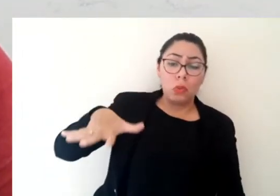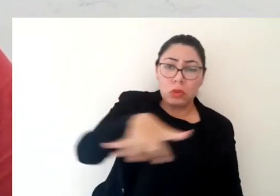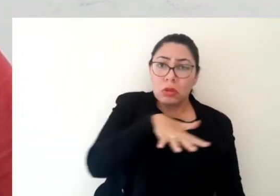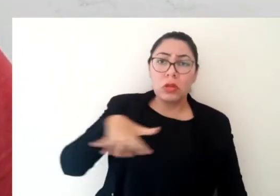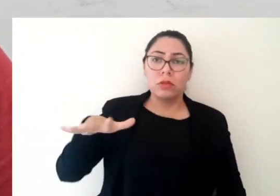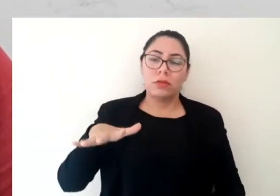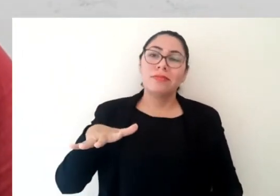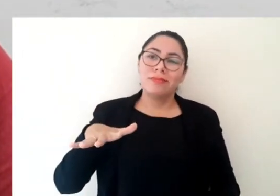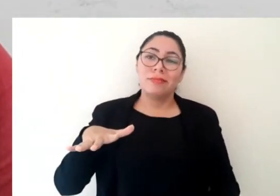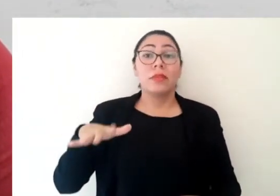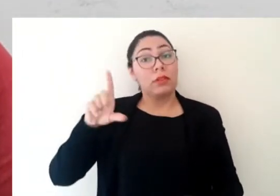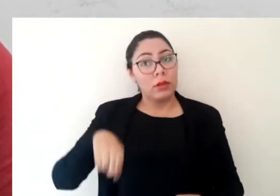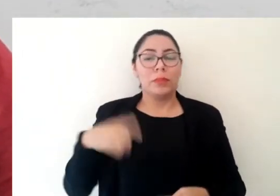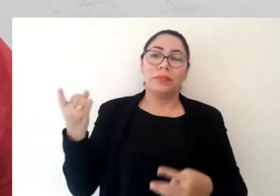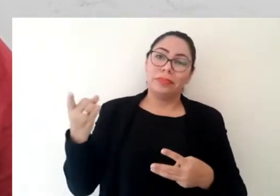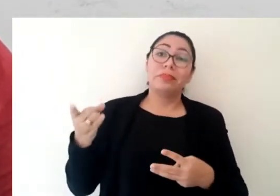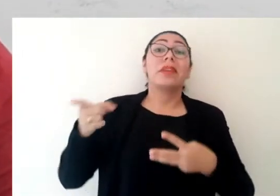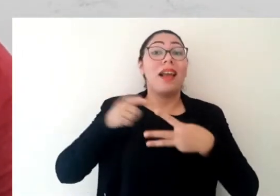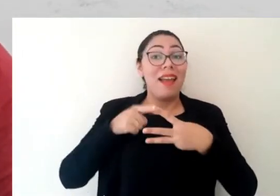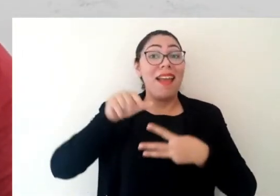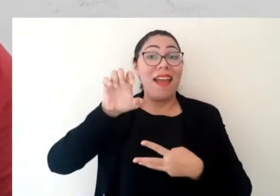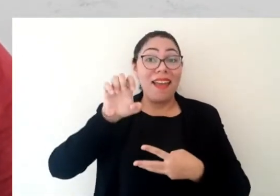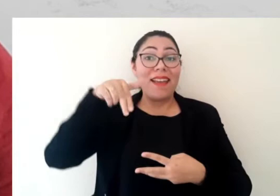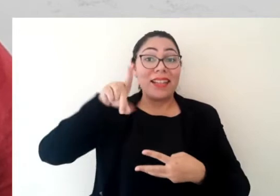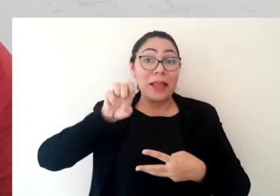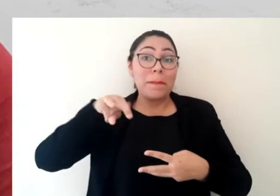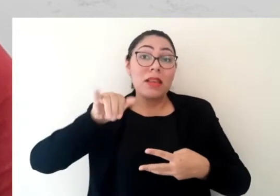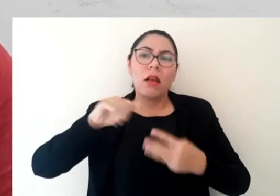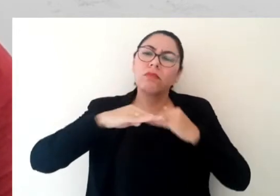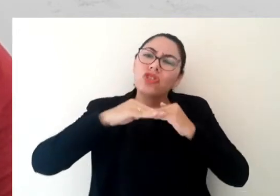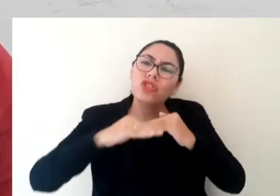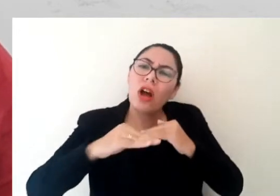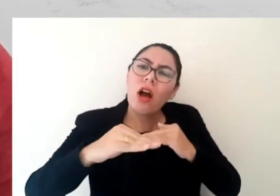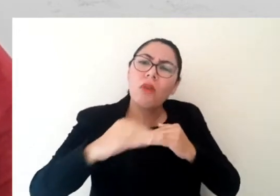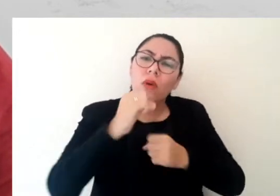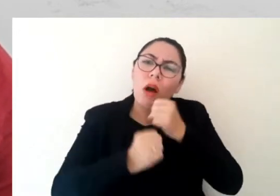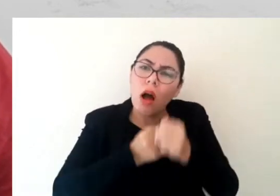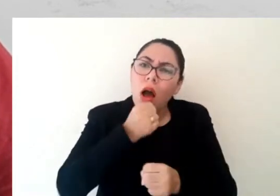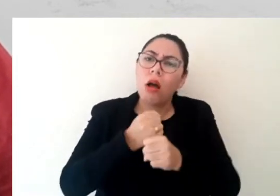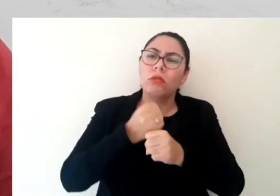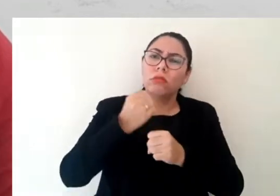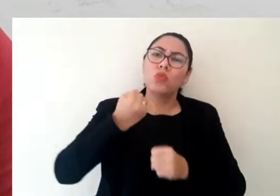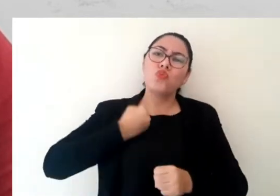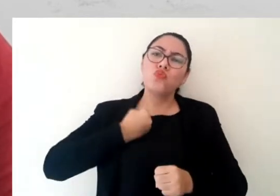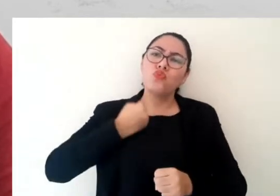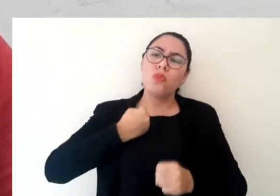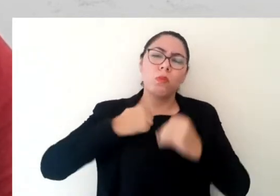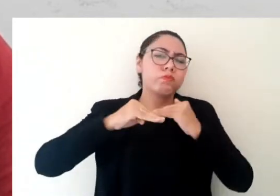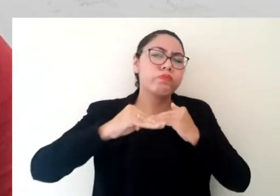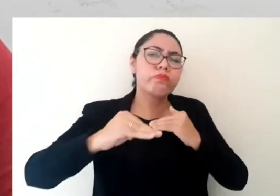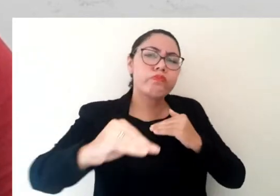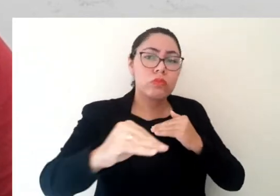outros. Então, endemia nada mais é do que você ter uma quantidade mais ou menos estável de casos ao longo do ano daquela